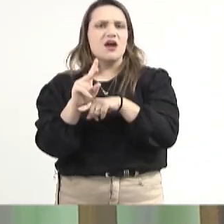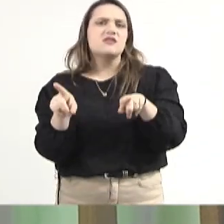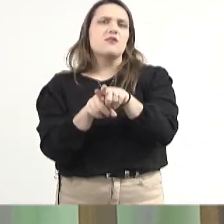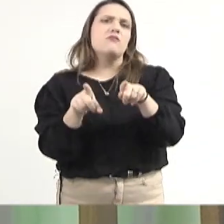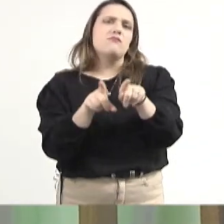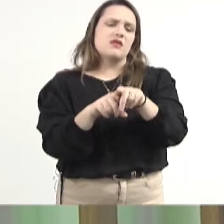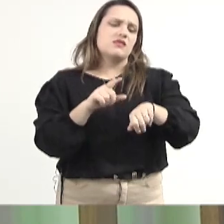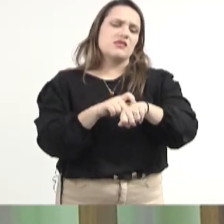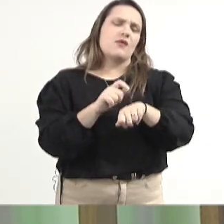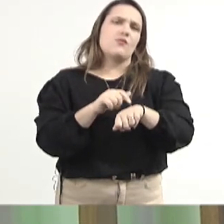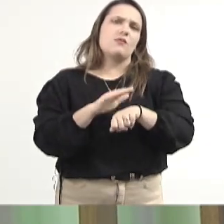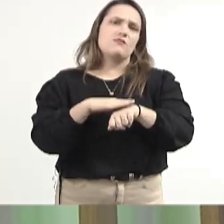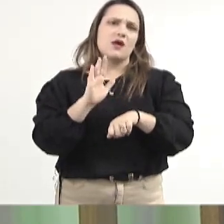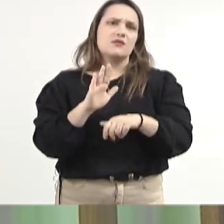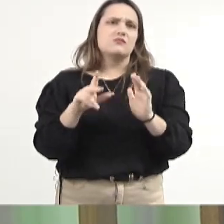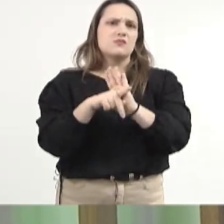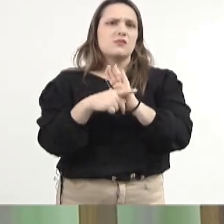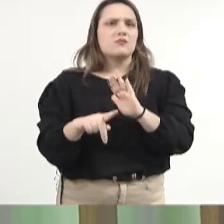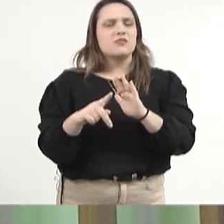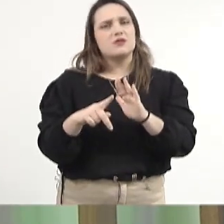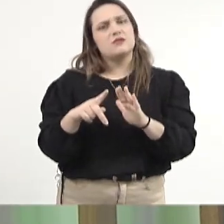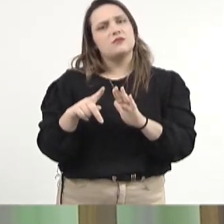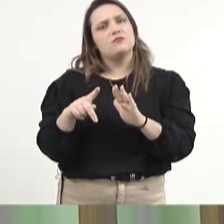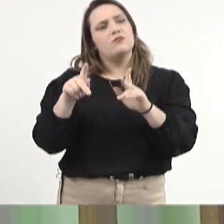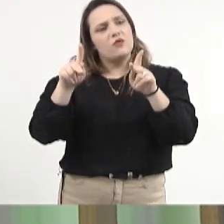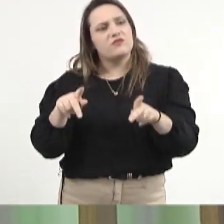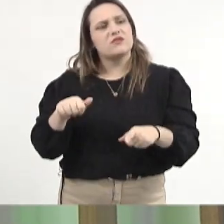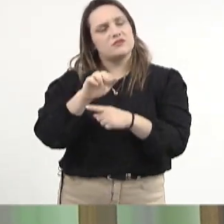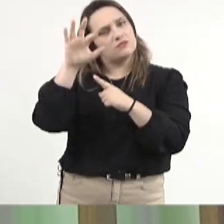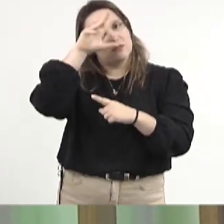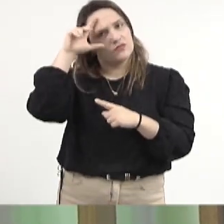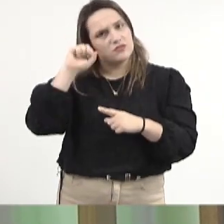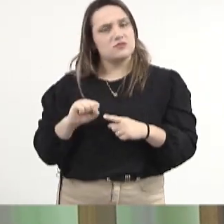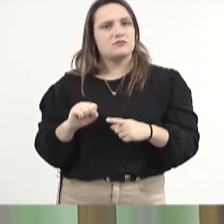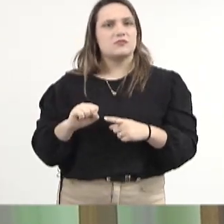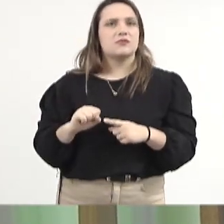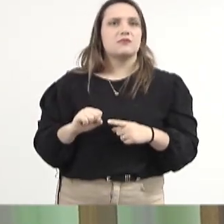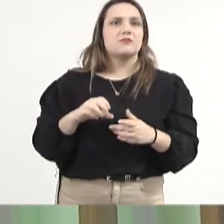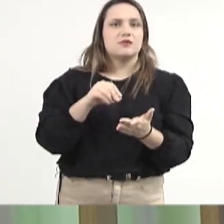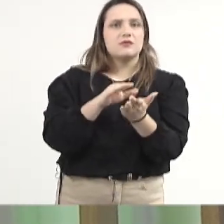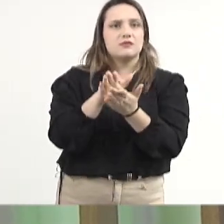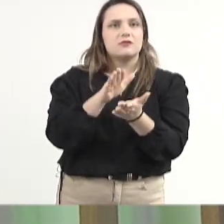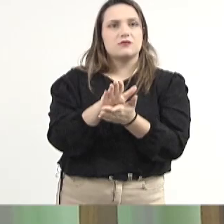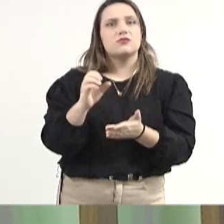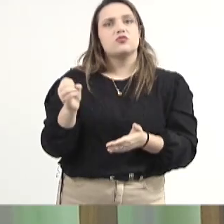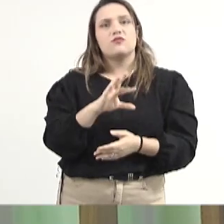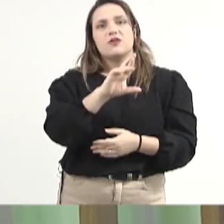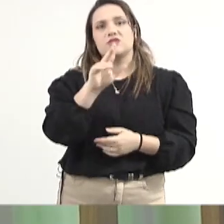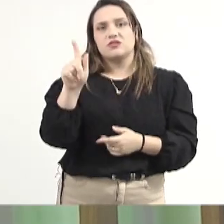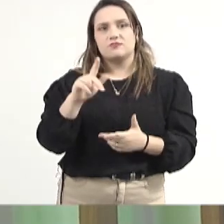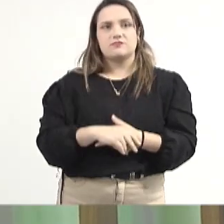horários sejam disponibilizados para os sul-mato-grossenses para a emissão do novo RG.